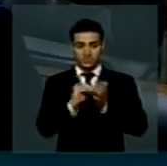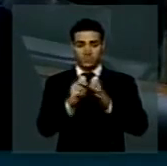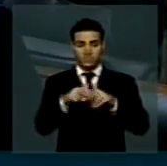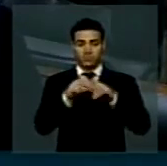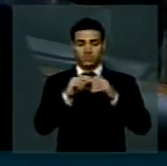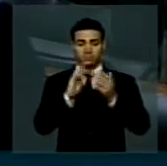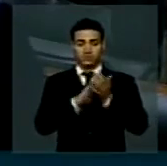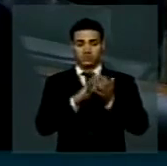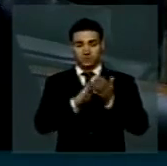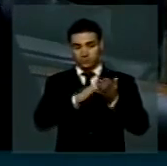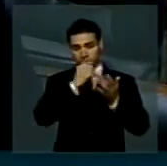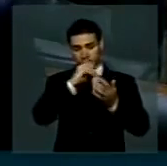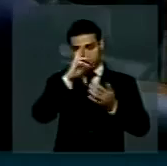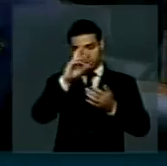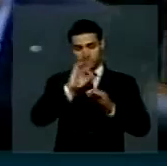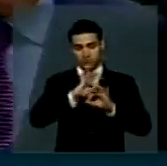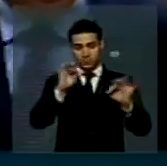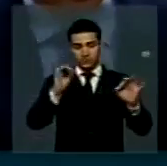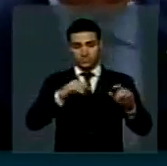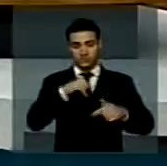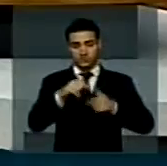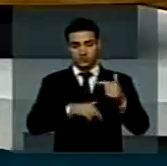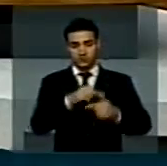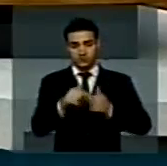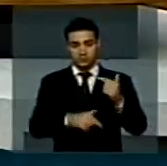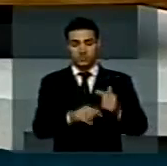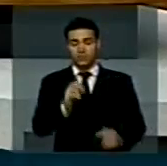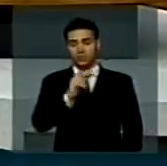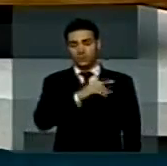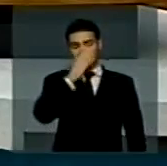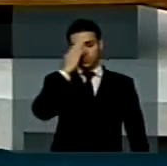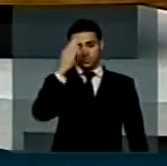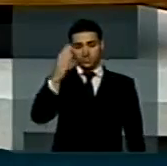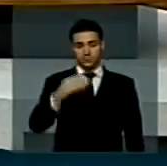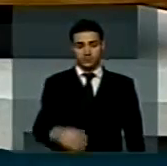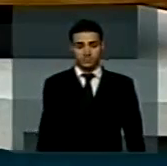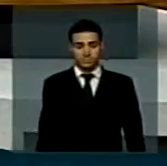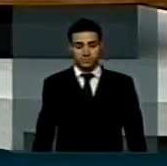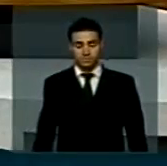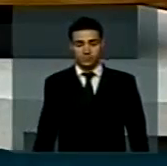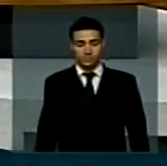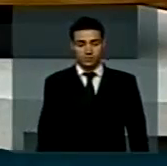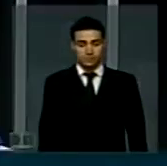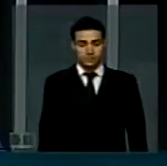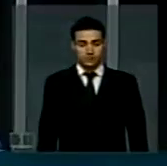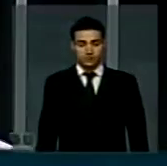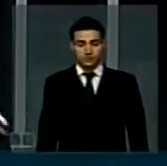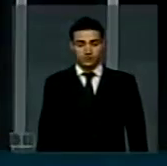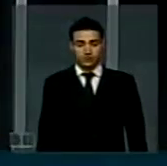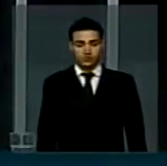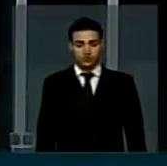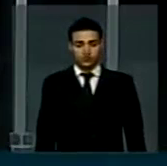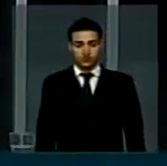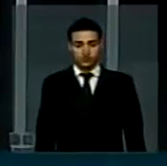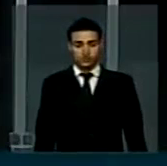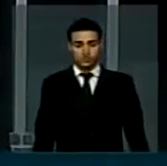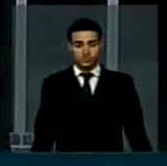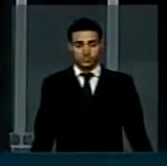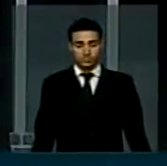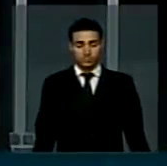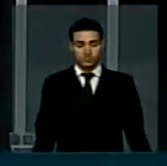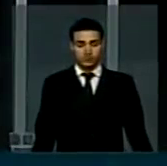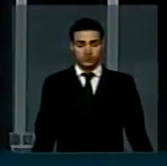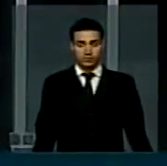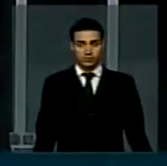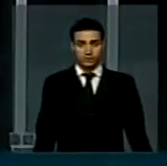a Vossa Excelência pelo seu trabalho. Obrigado, grande companheiro deputado Adelins. Então, amigos, o que nós percebemos